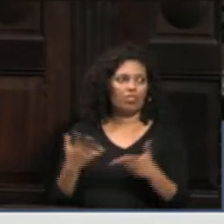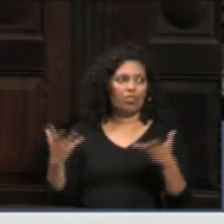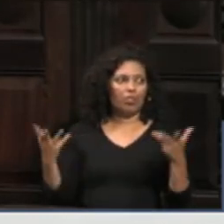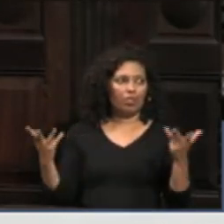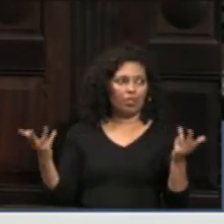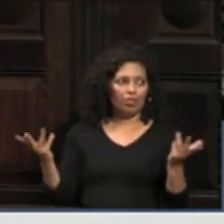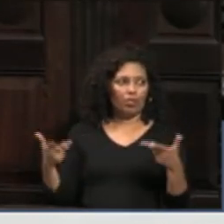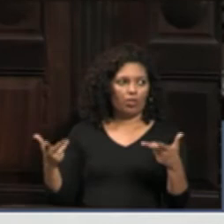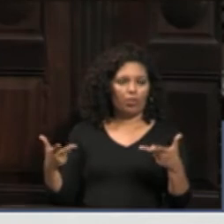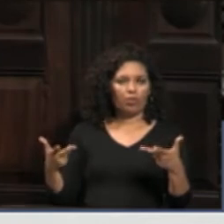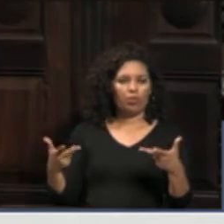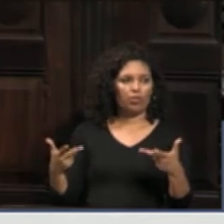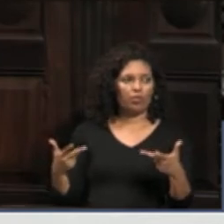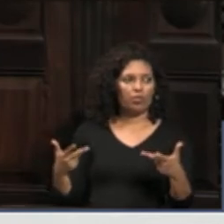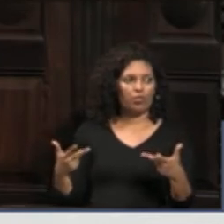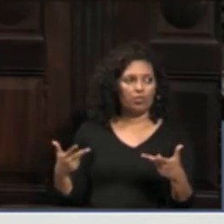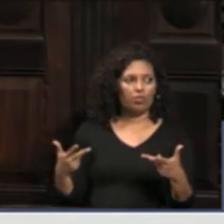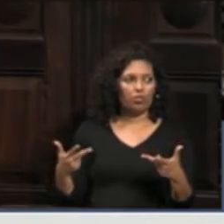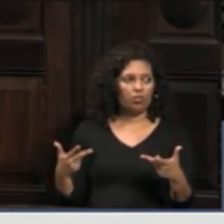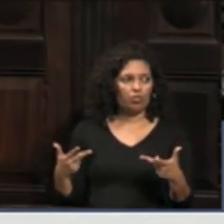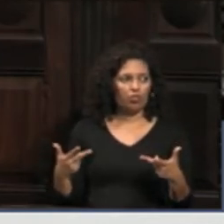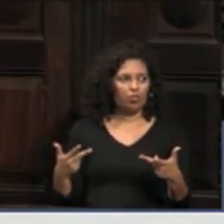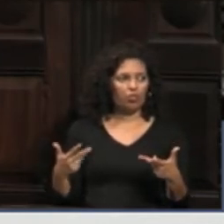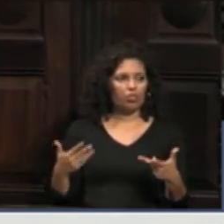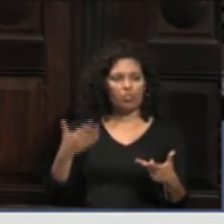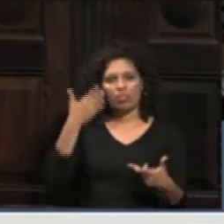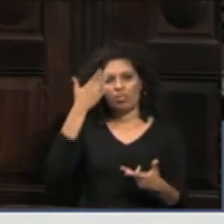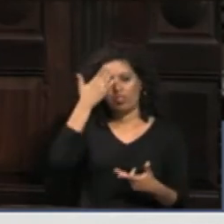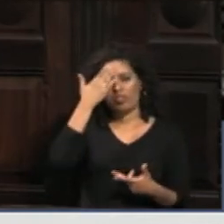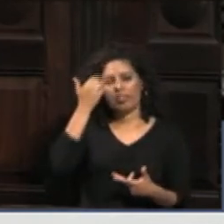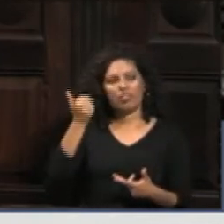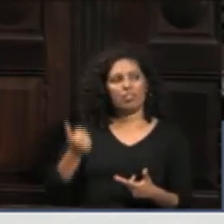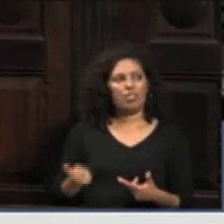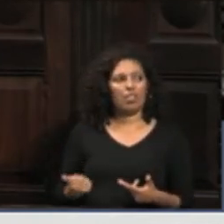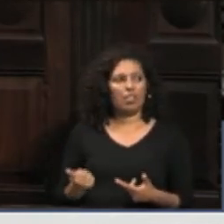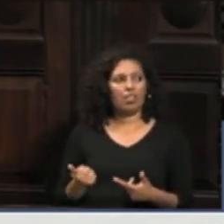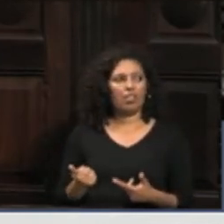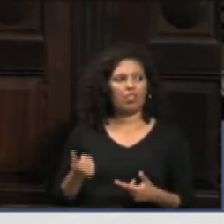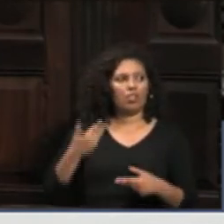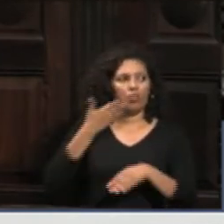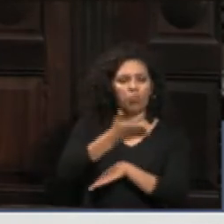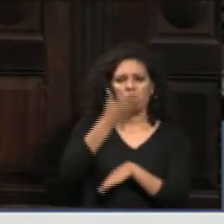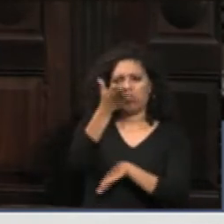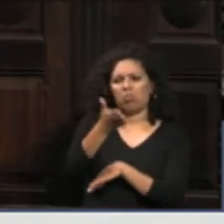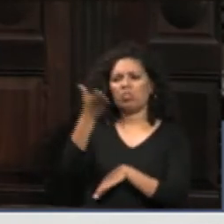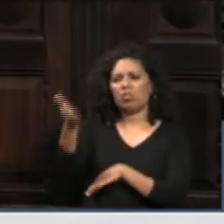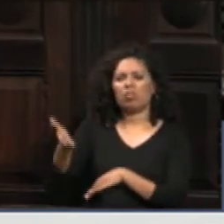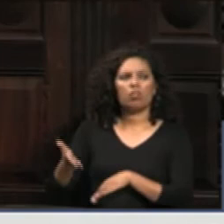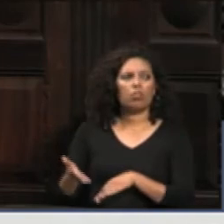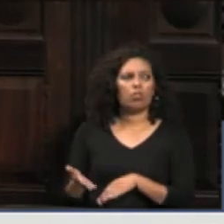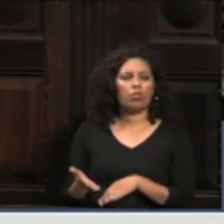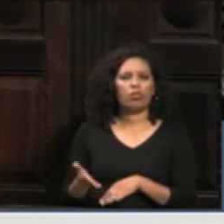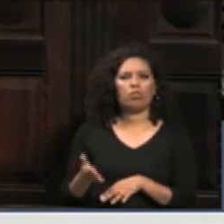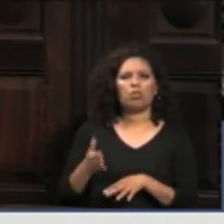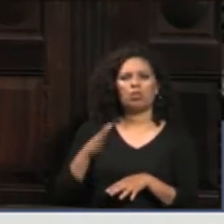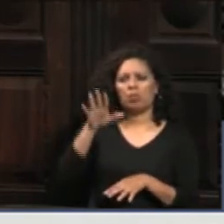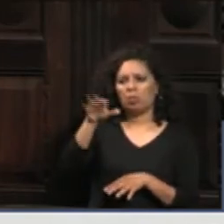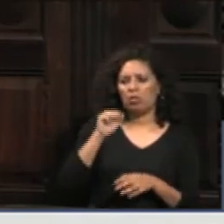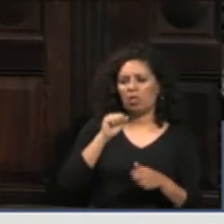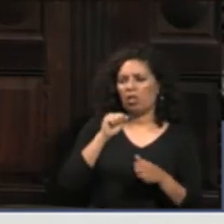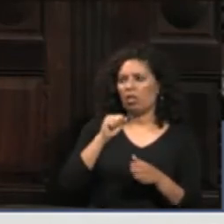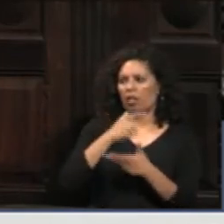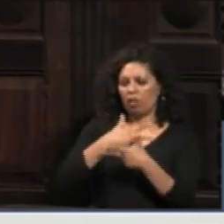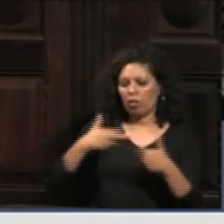entraram na UNB, na editora, apanharam livros, publicações, rasgaram,